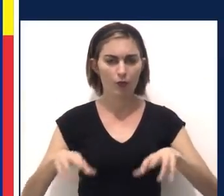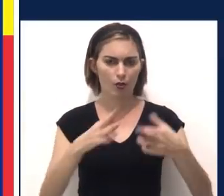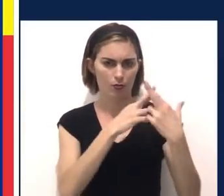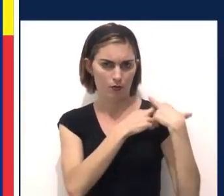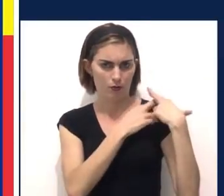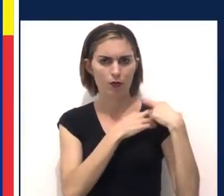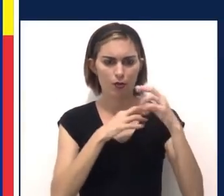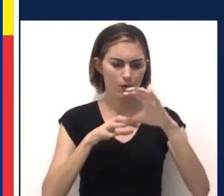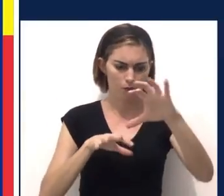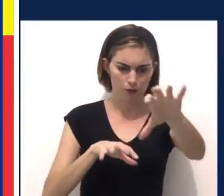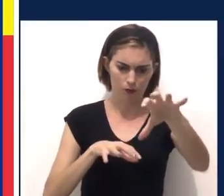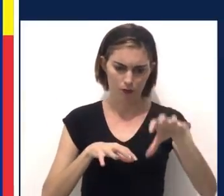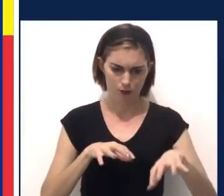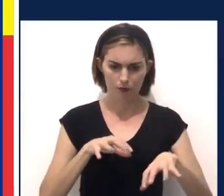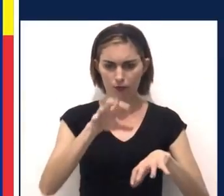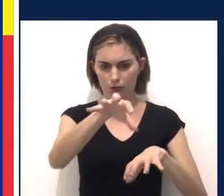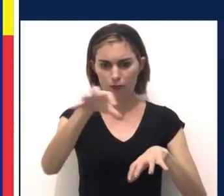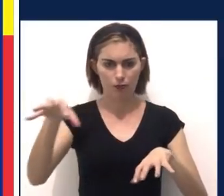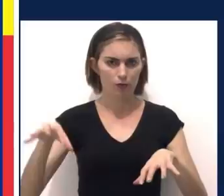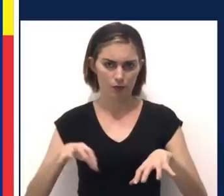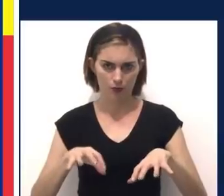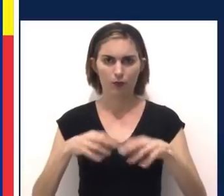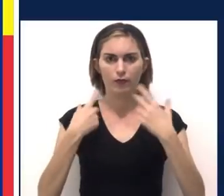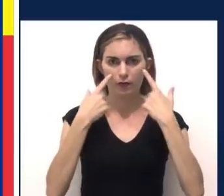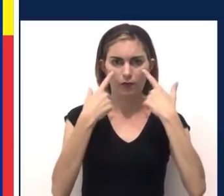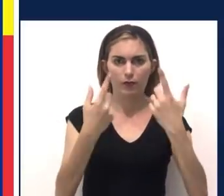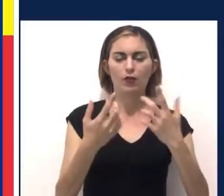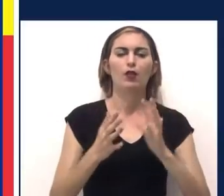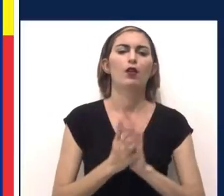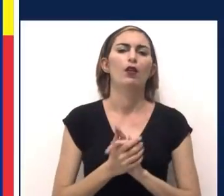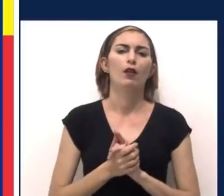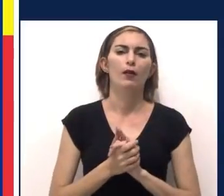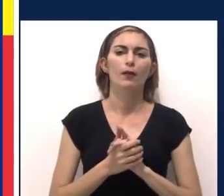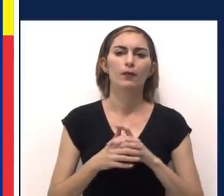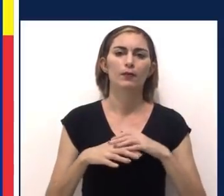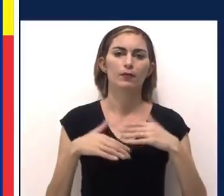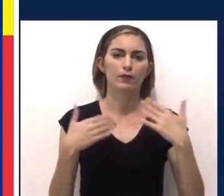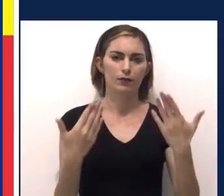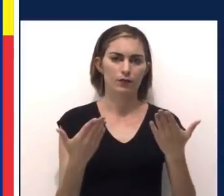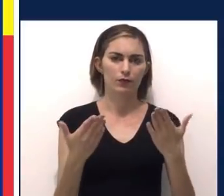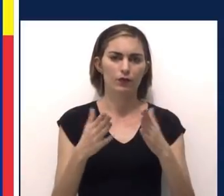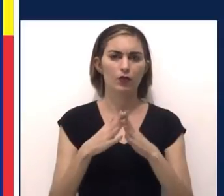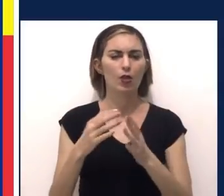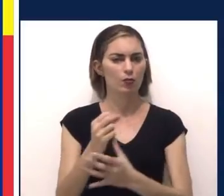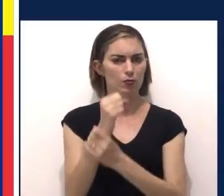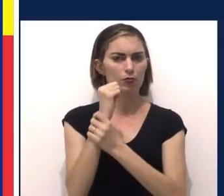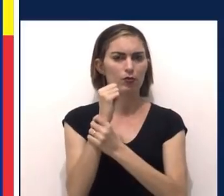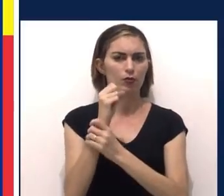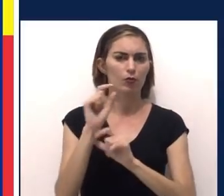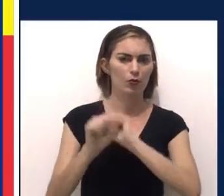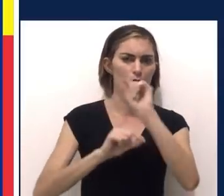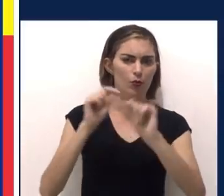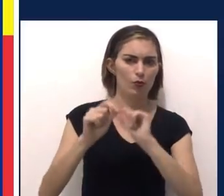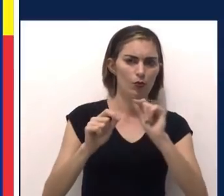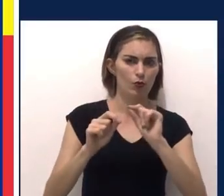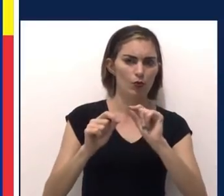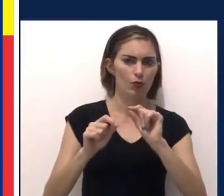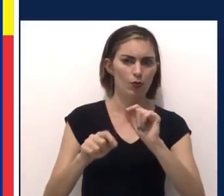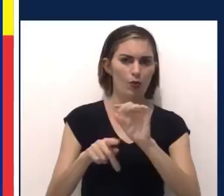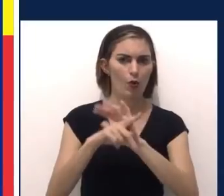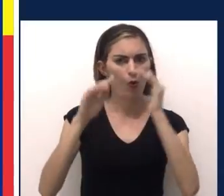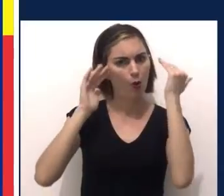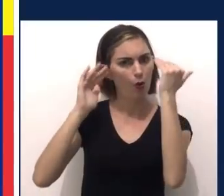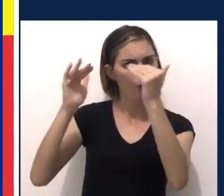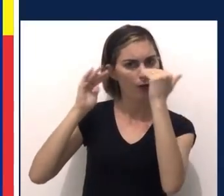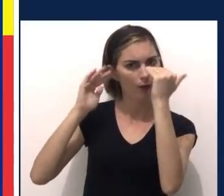e responsável pela aplicação das leis, é isso, conforme a gente falou anteriormente, ele vai assegurar o quê? Vai assegurar